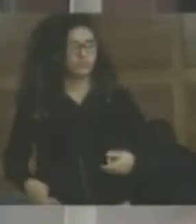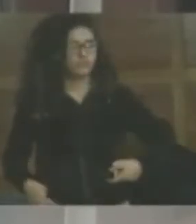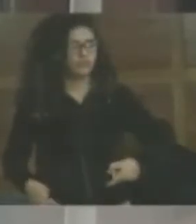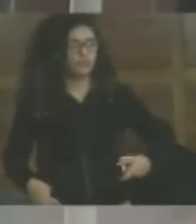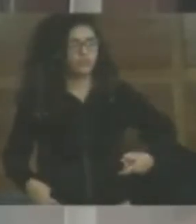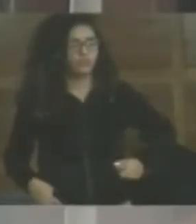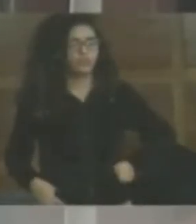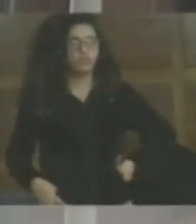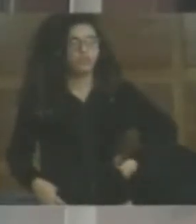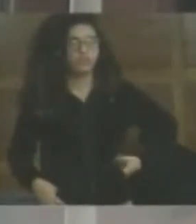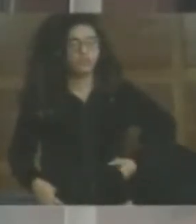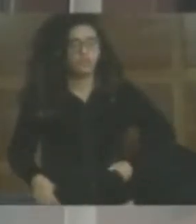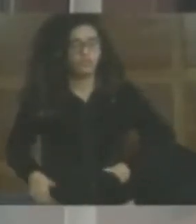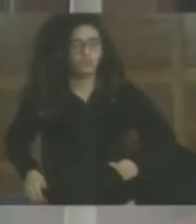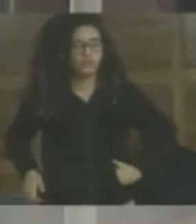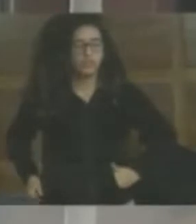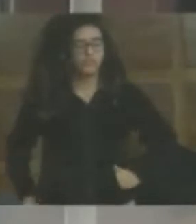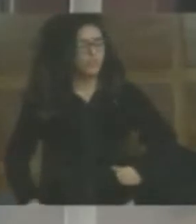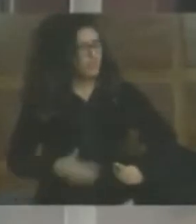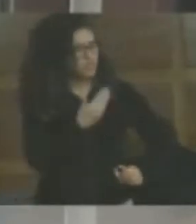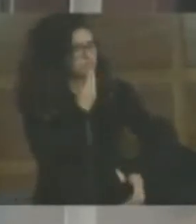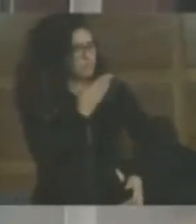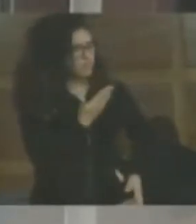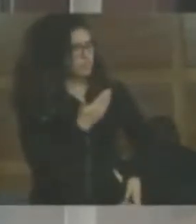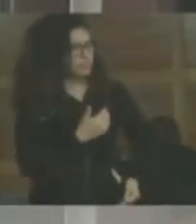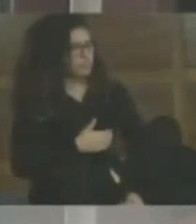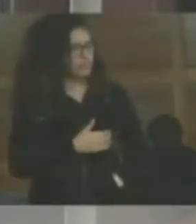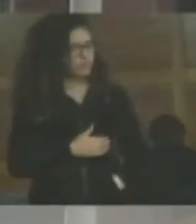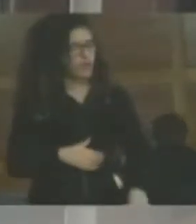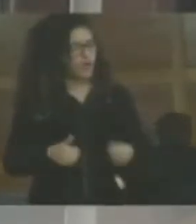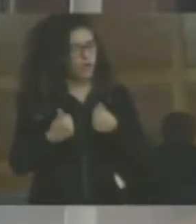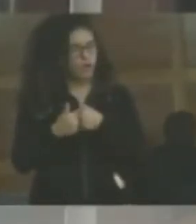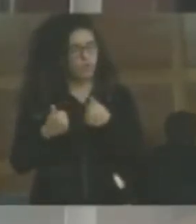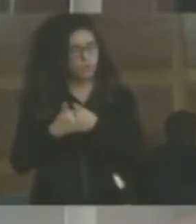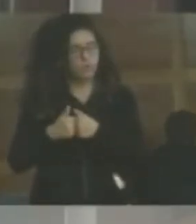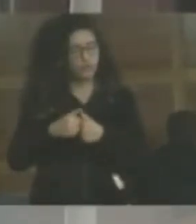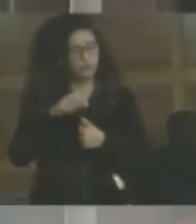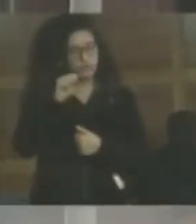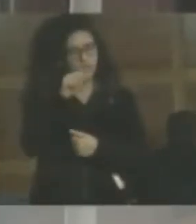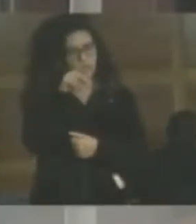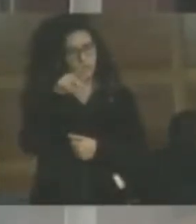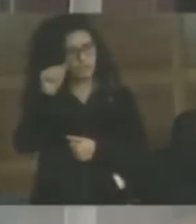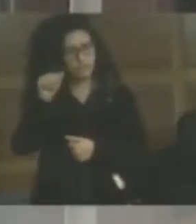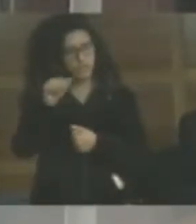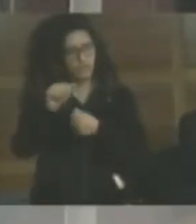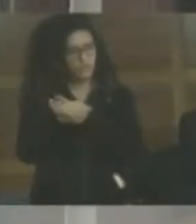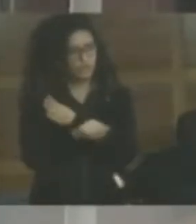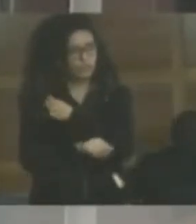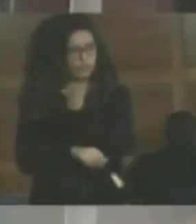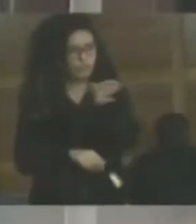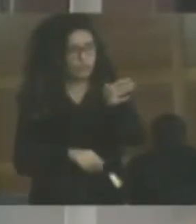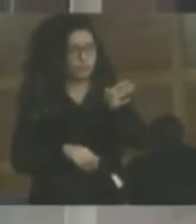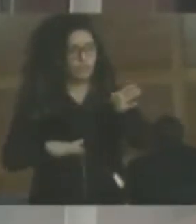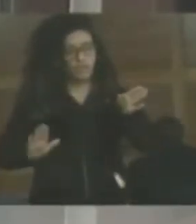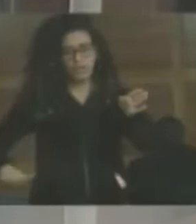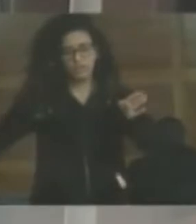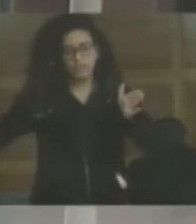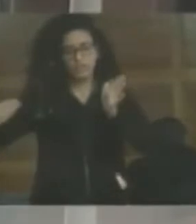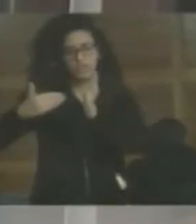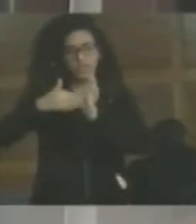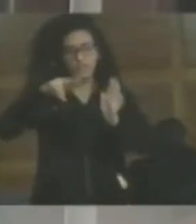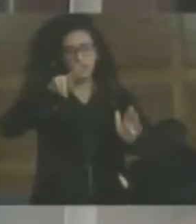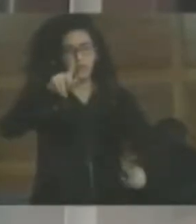um transporte aqui do bairro do Centro, que sai aqui do SPA, para levar as crianças até a UPA, lá no,